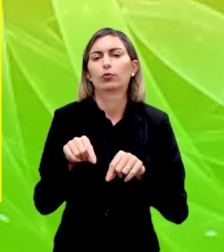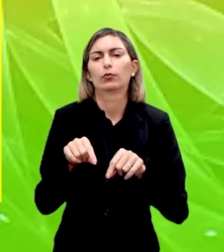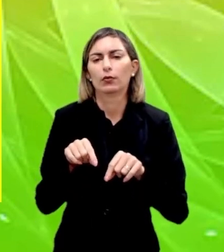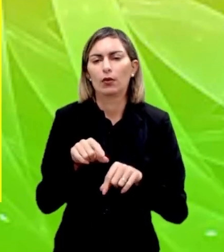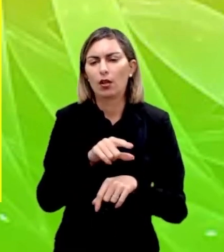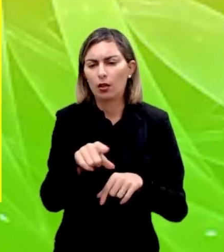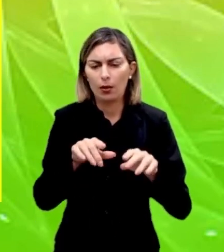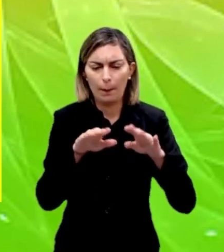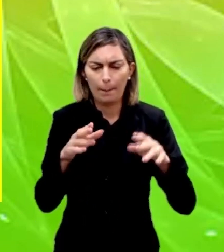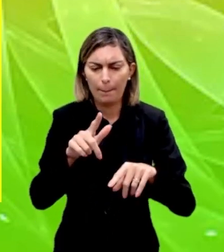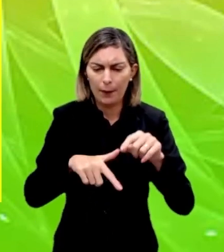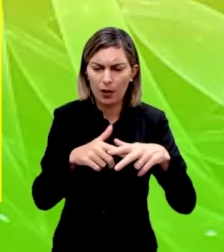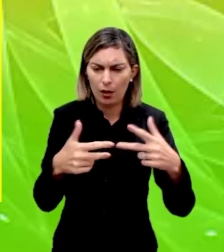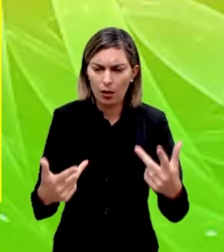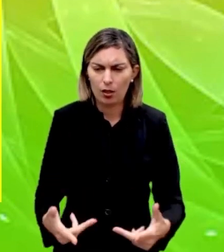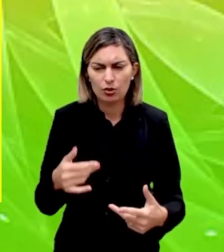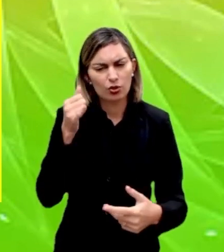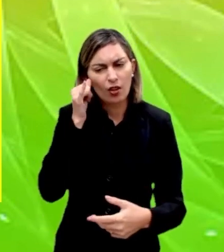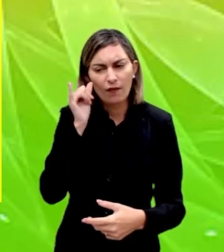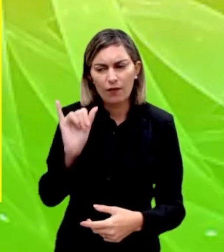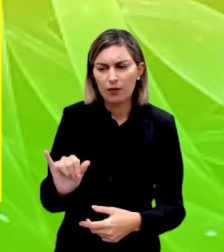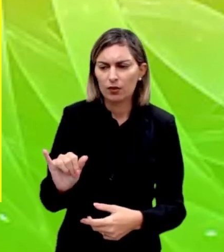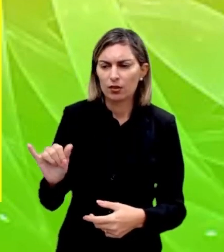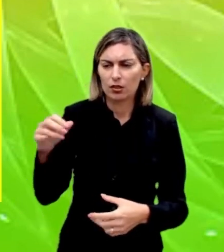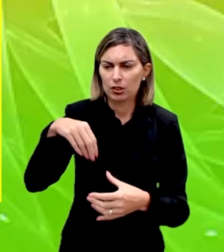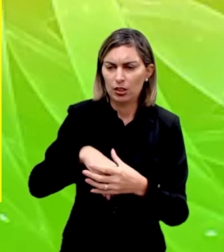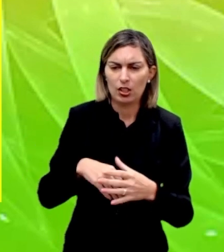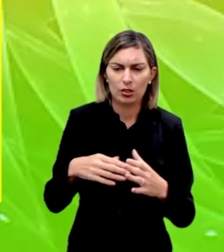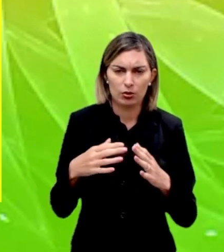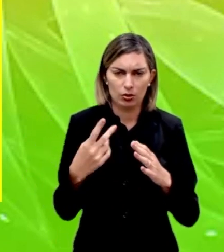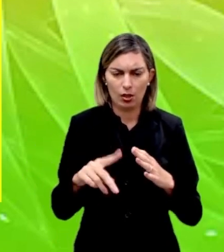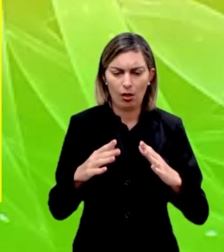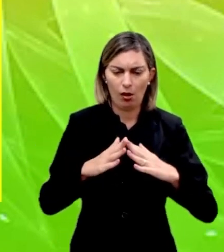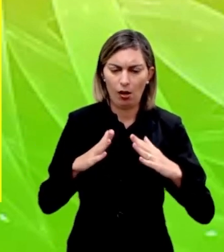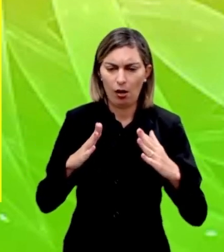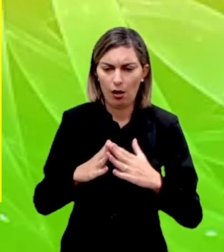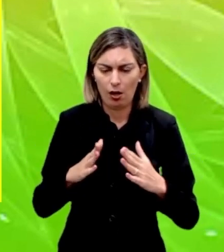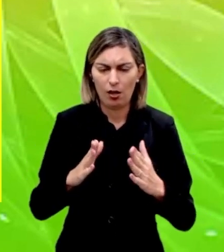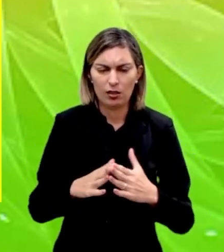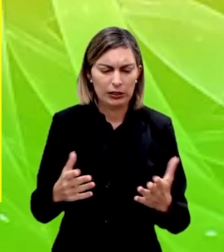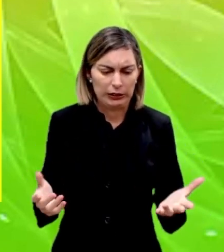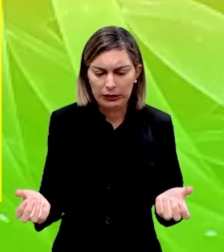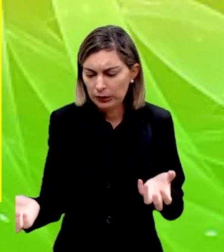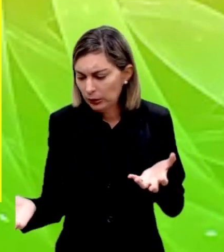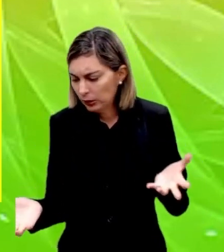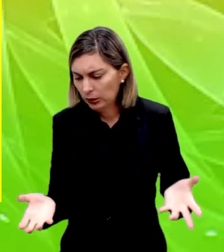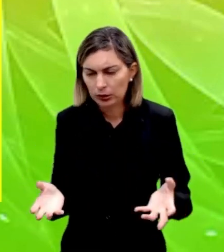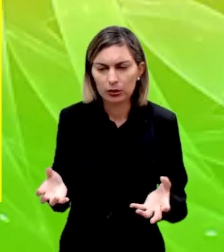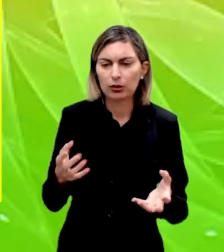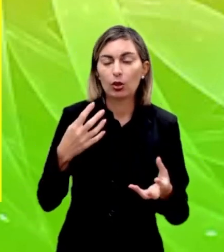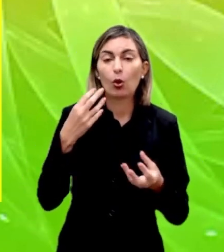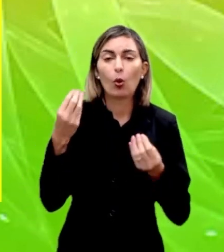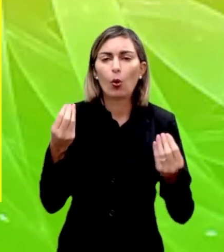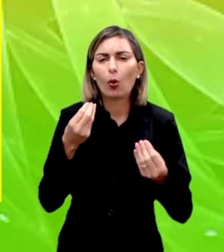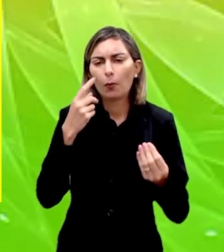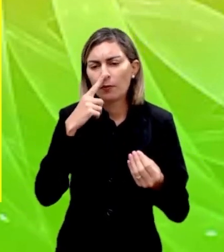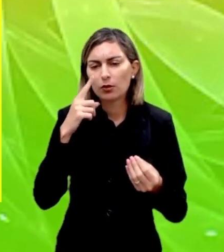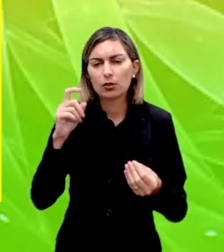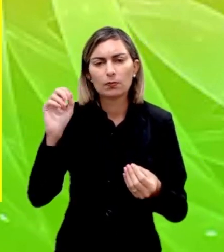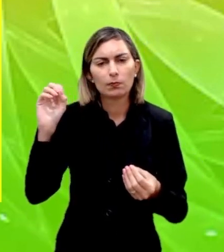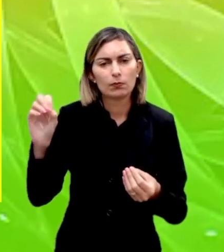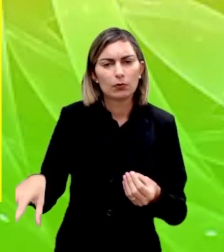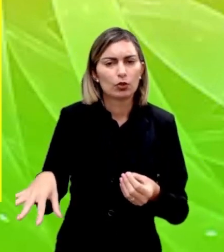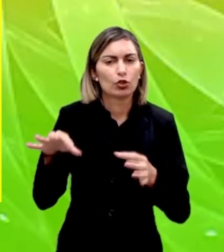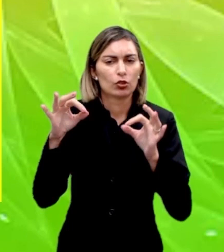Aquele plástico que é inevitável você trazer para dentro do seu lar, da sua casa, é inevitável que você o traga, você usa